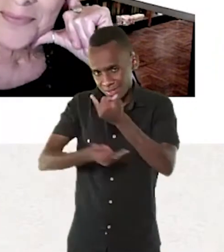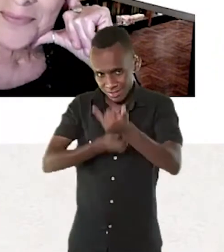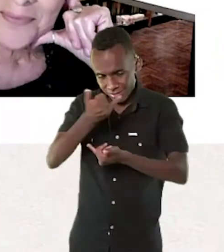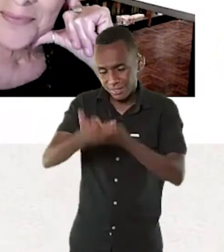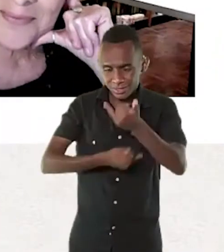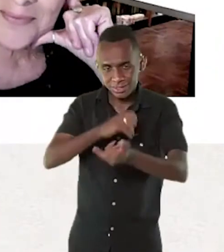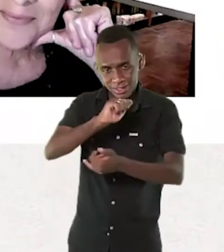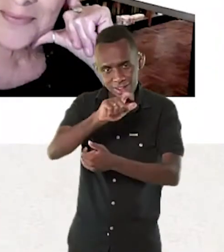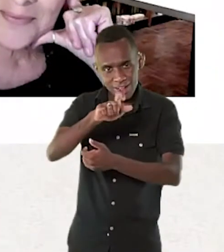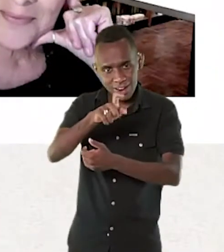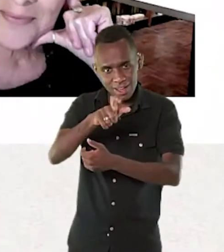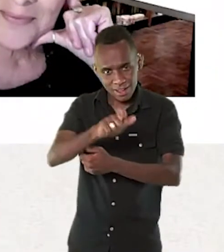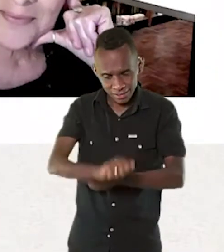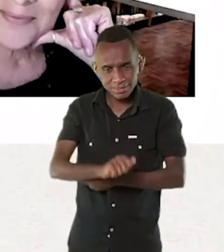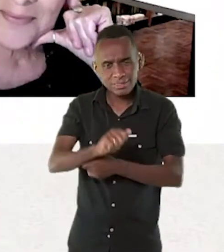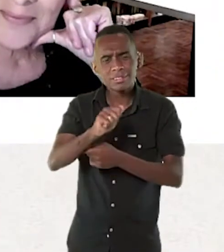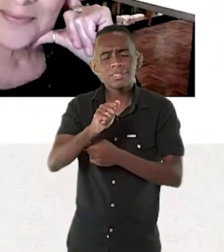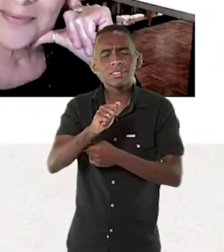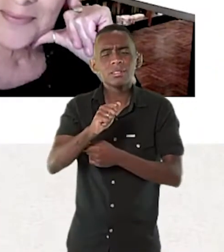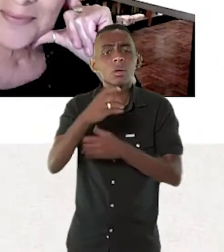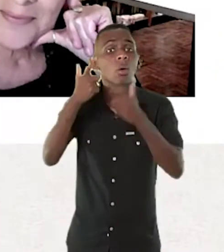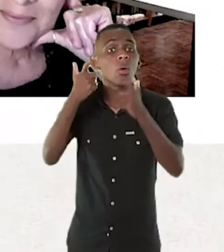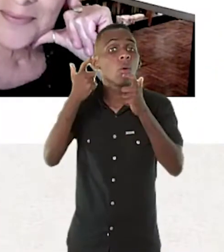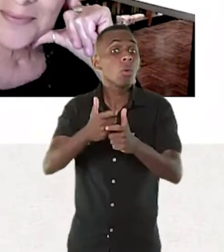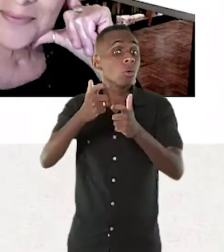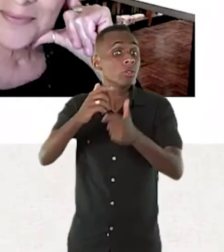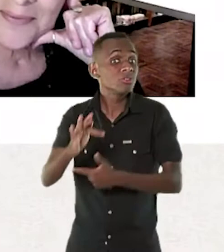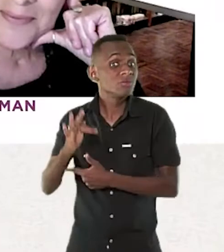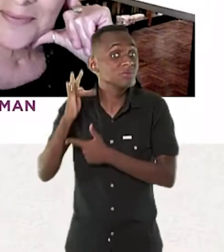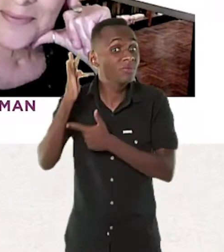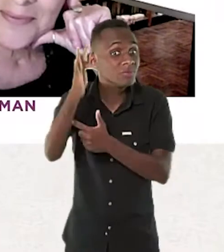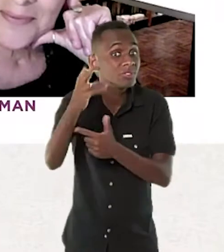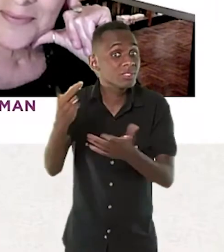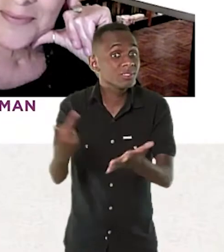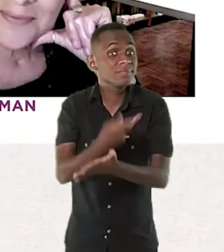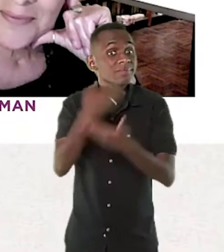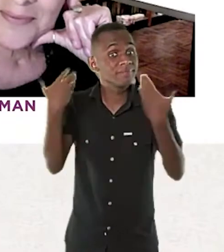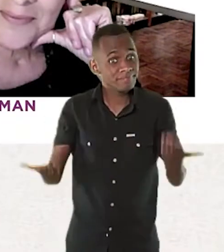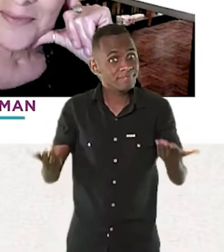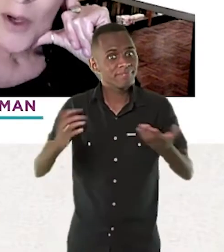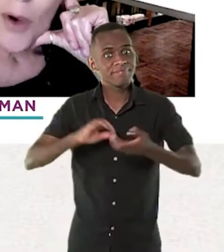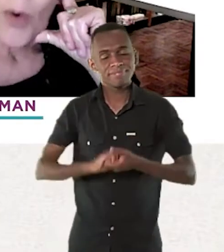Alexa, onde vai dar esse negócio, Gisele?